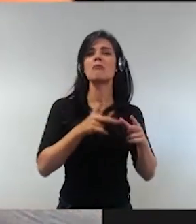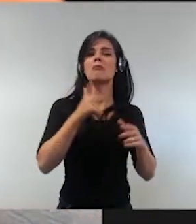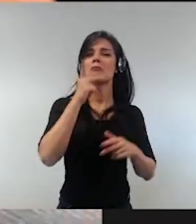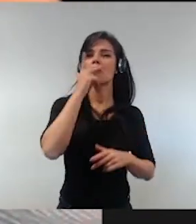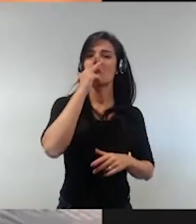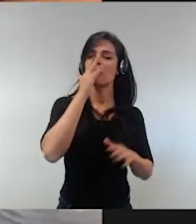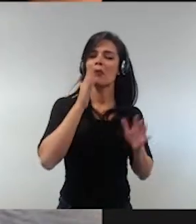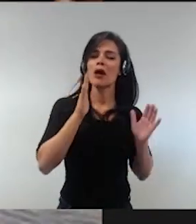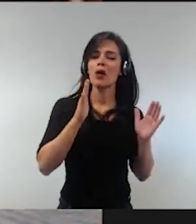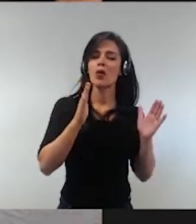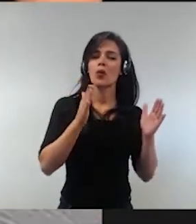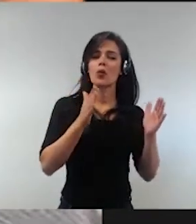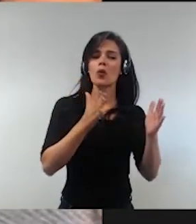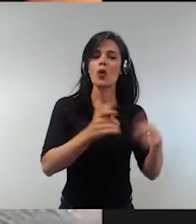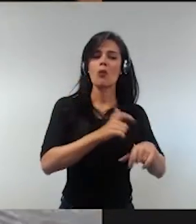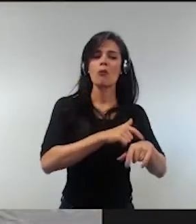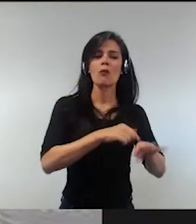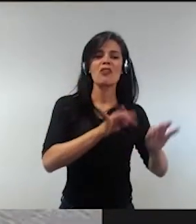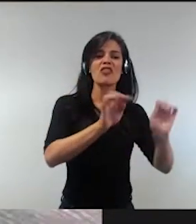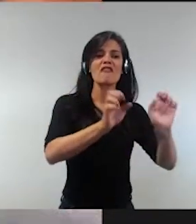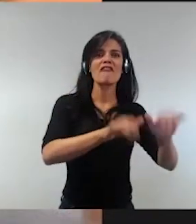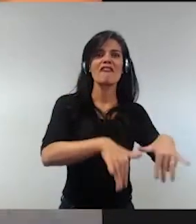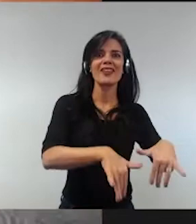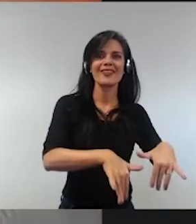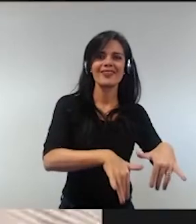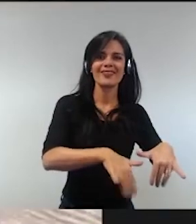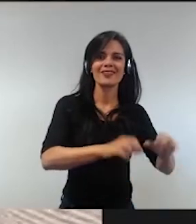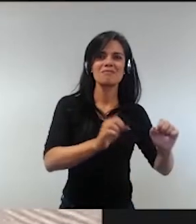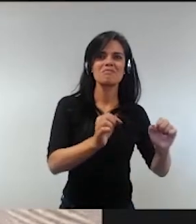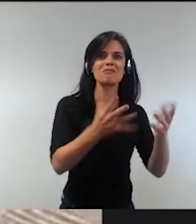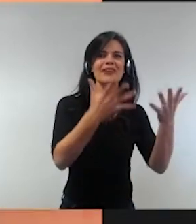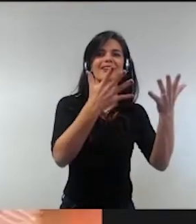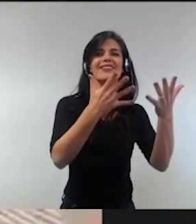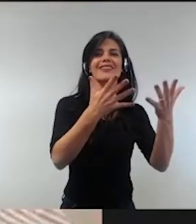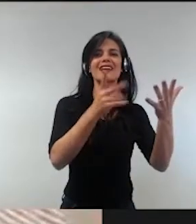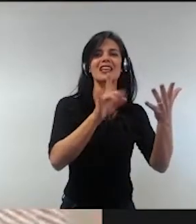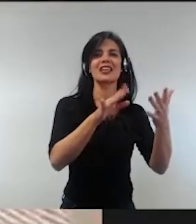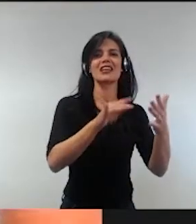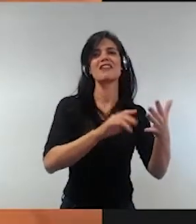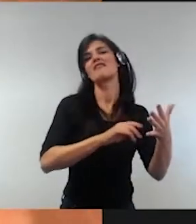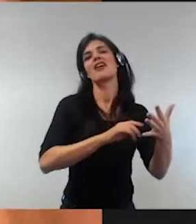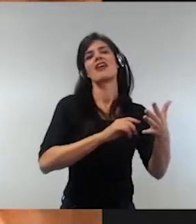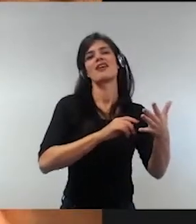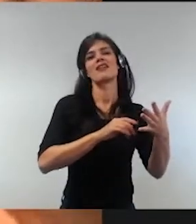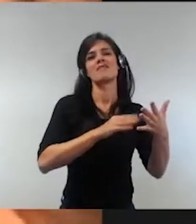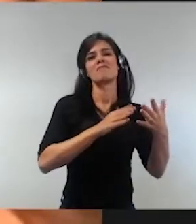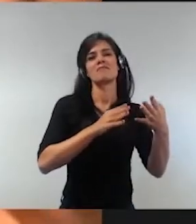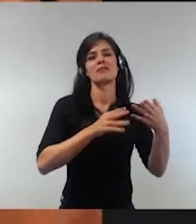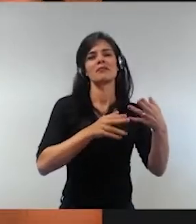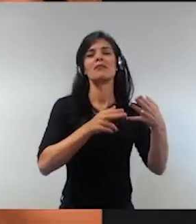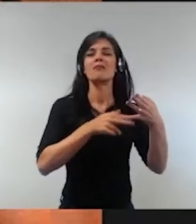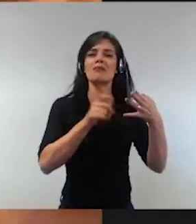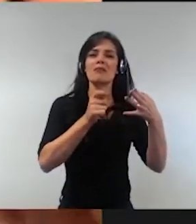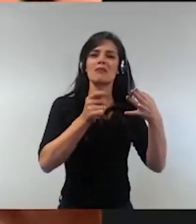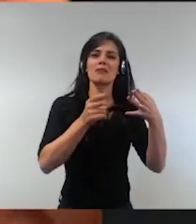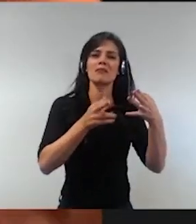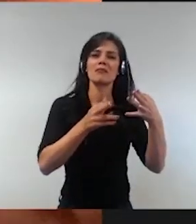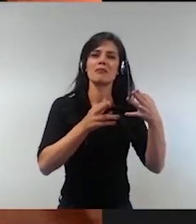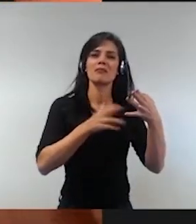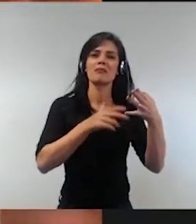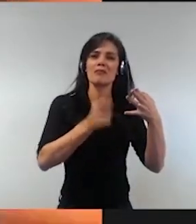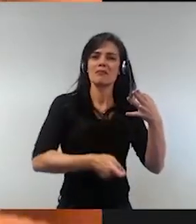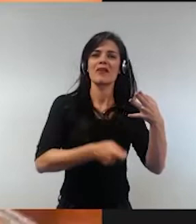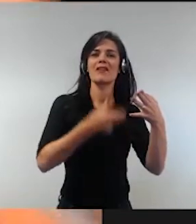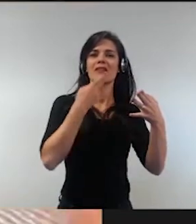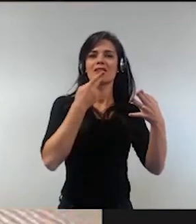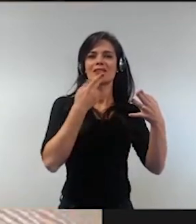aquele momento final apoteótico onde se proclama a sentença. Isso tem muito do teatro